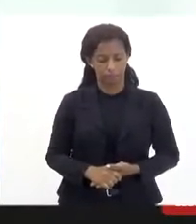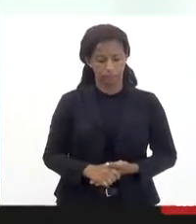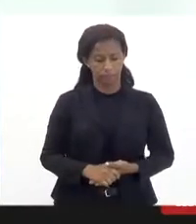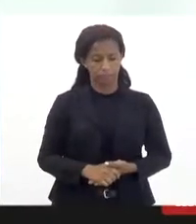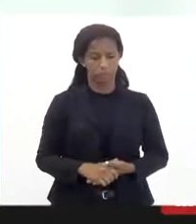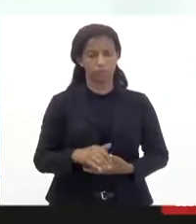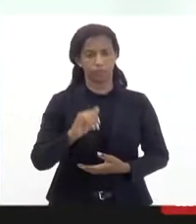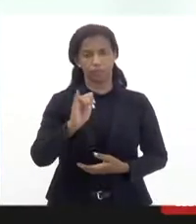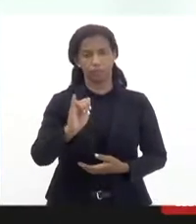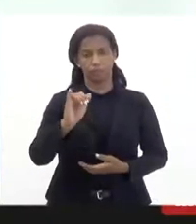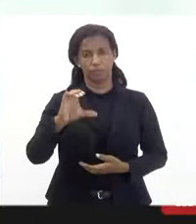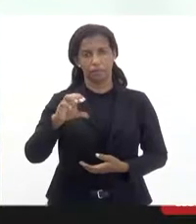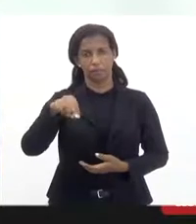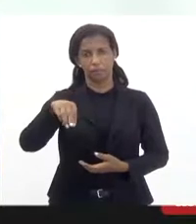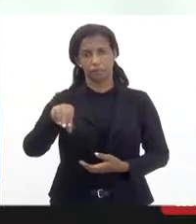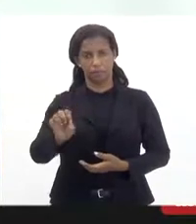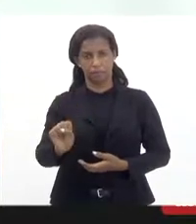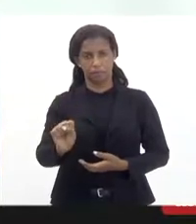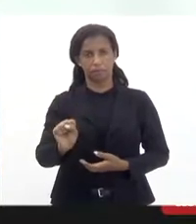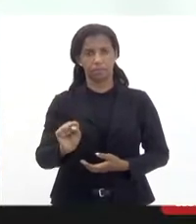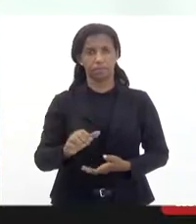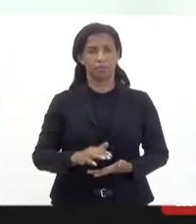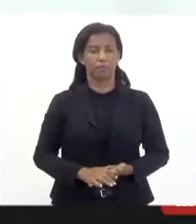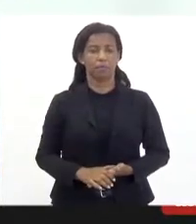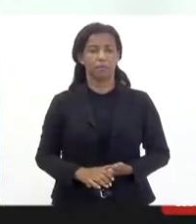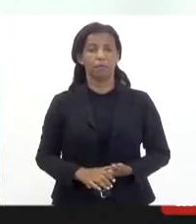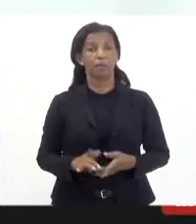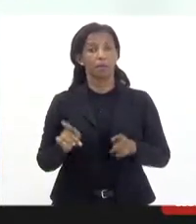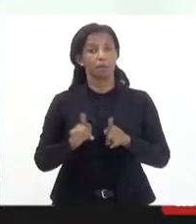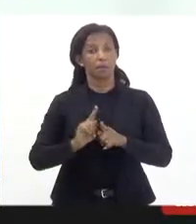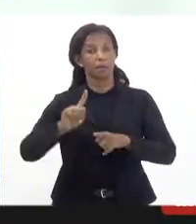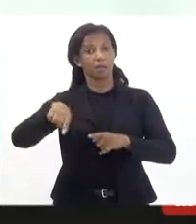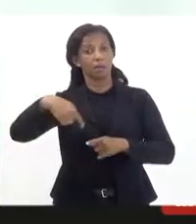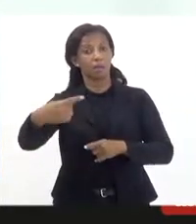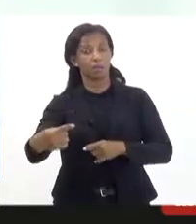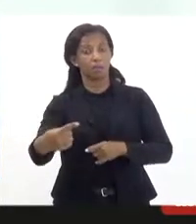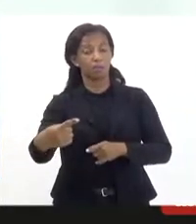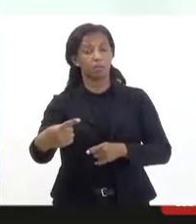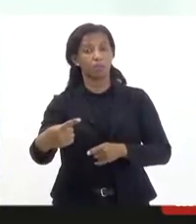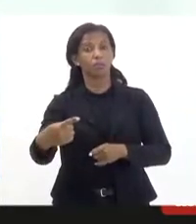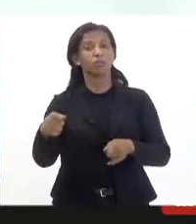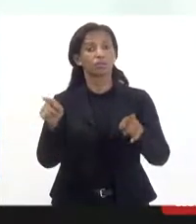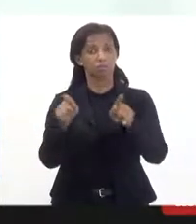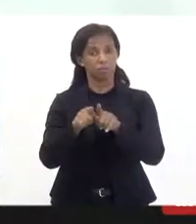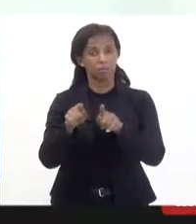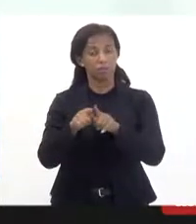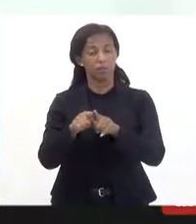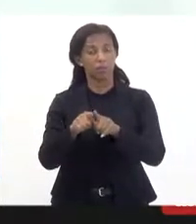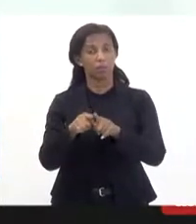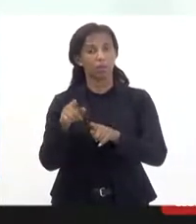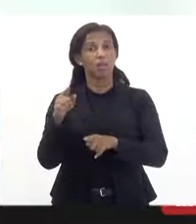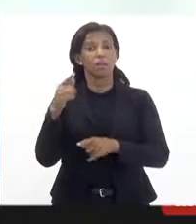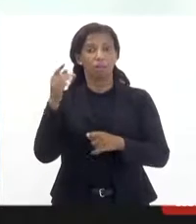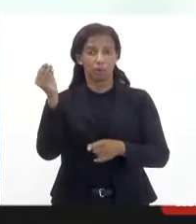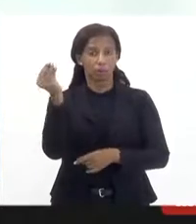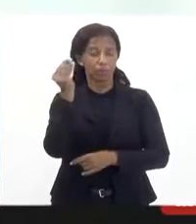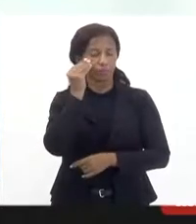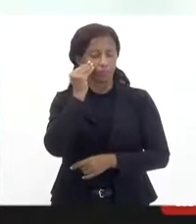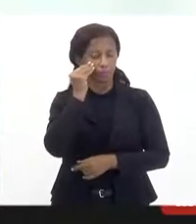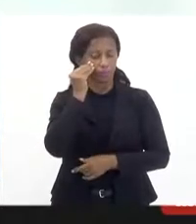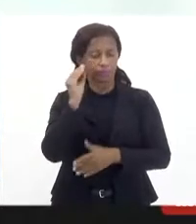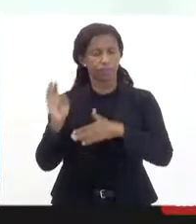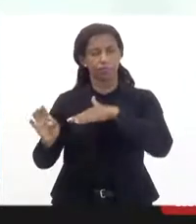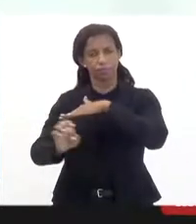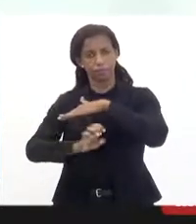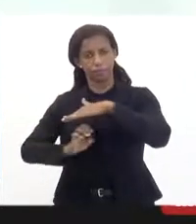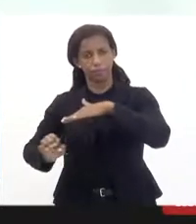de ICMS. E, a posteriori, começaremos a ouvir também as concessionárias e aqueles